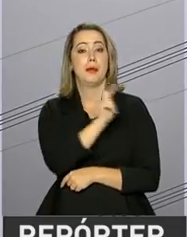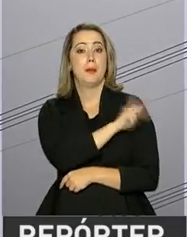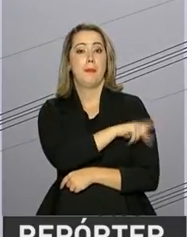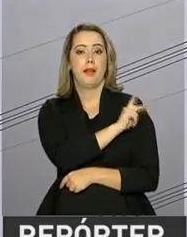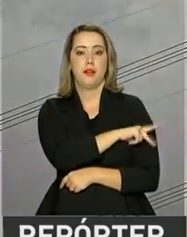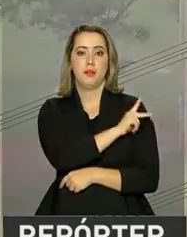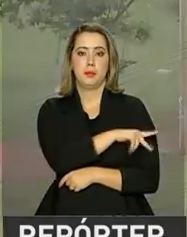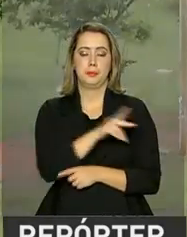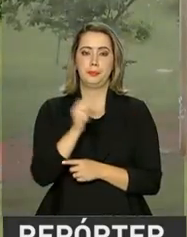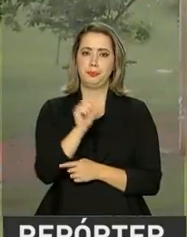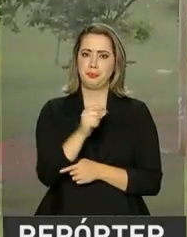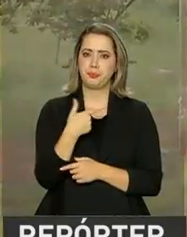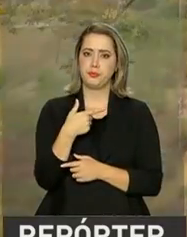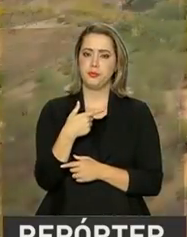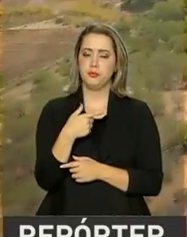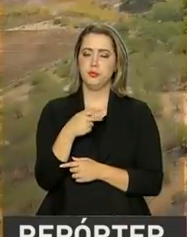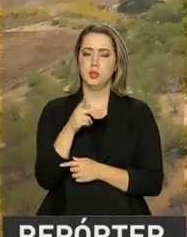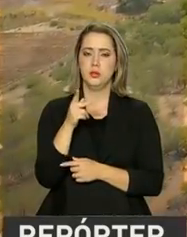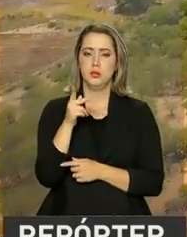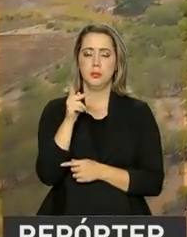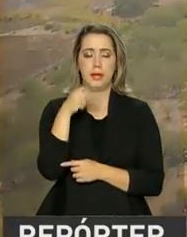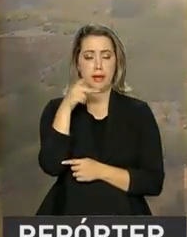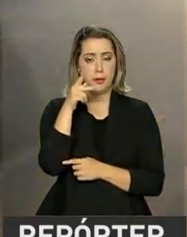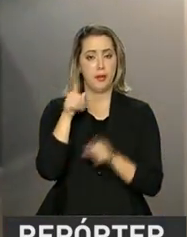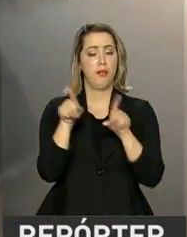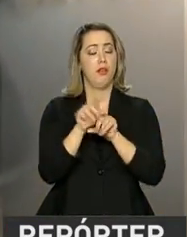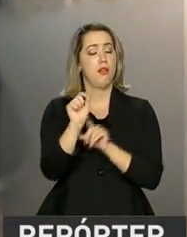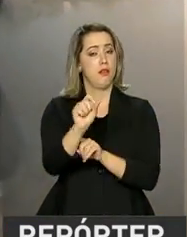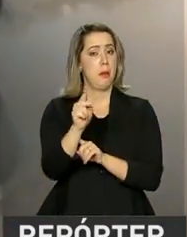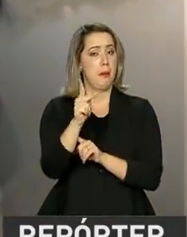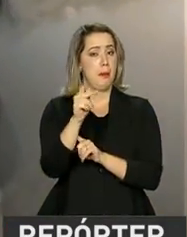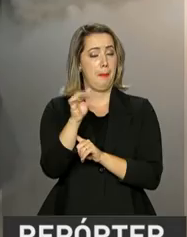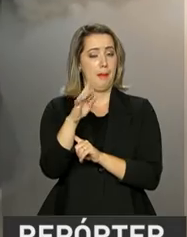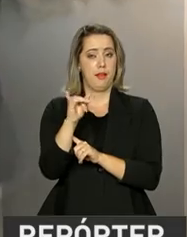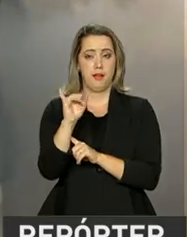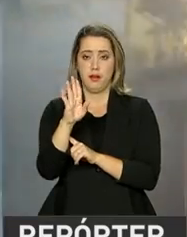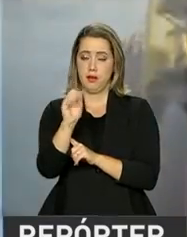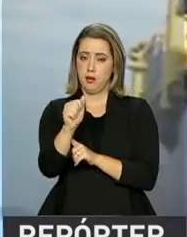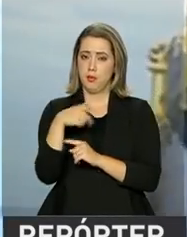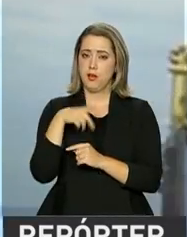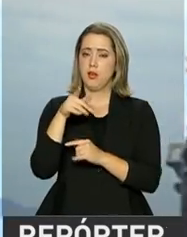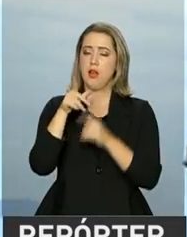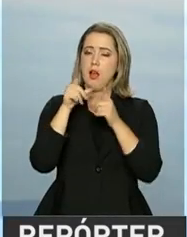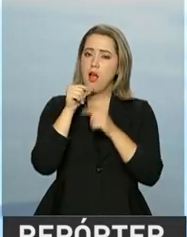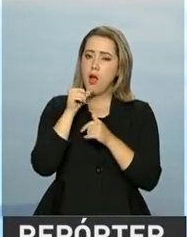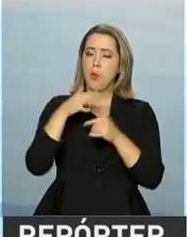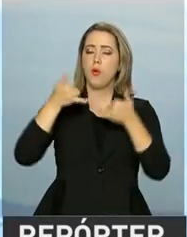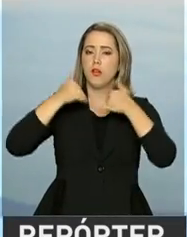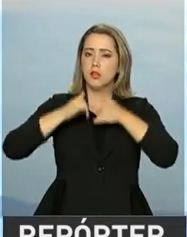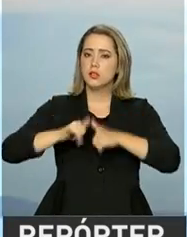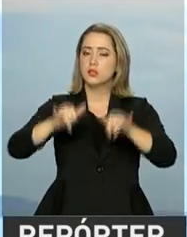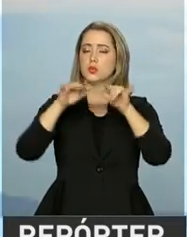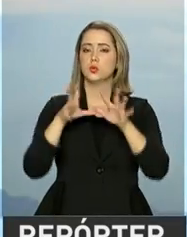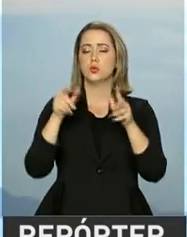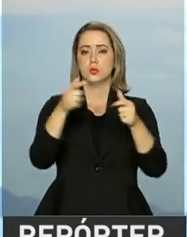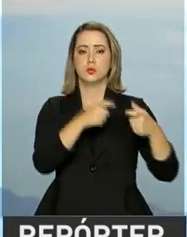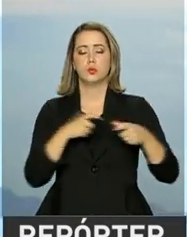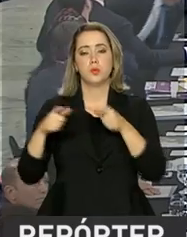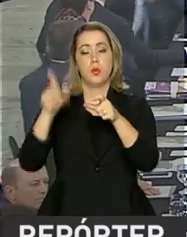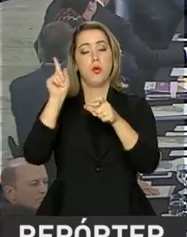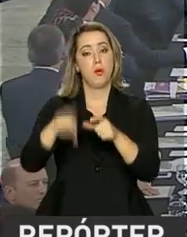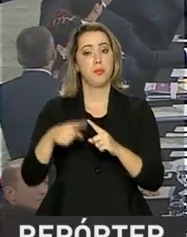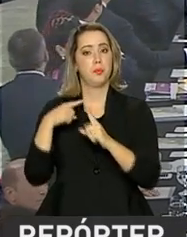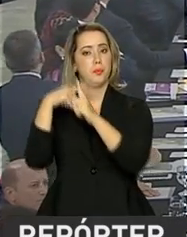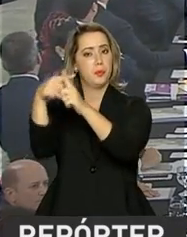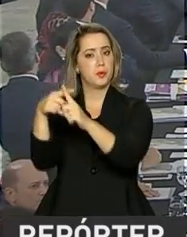energia transportes acesso à água em todas essas áreas do balanço do primeiro ano segundo o governo é positivo